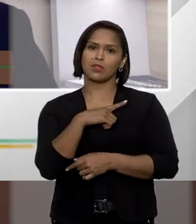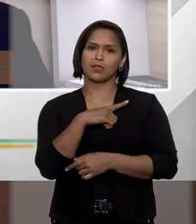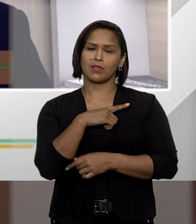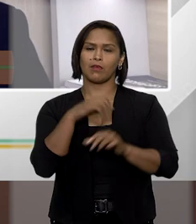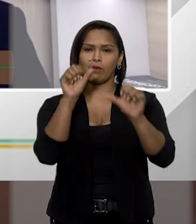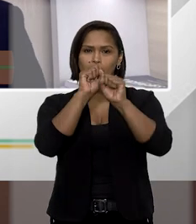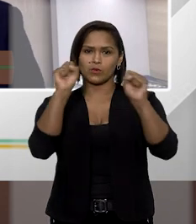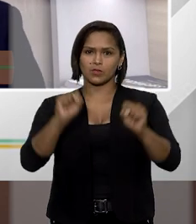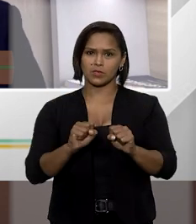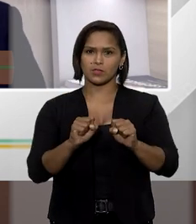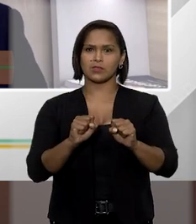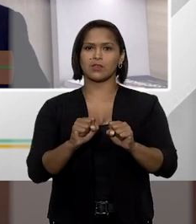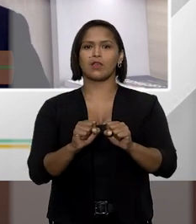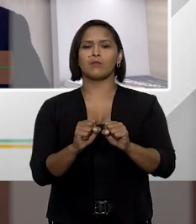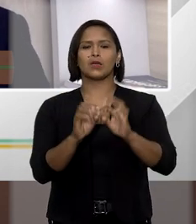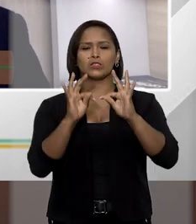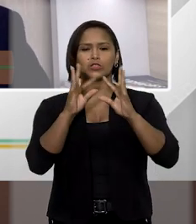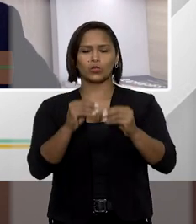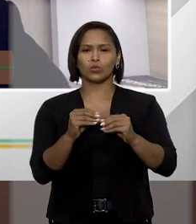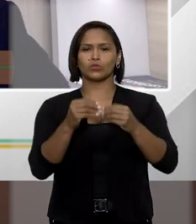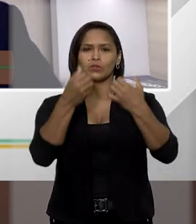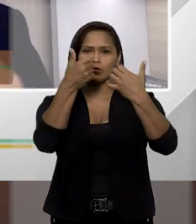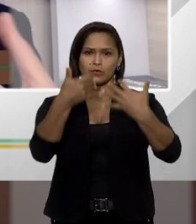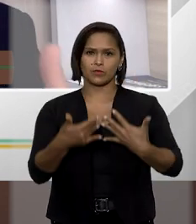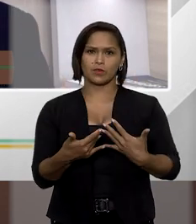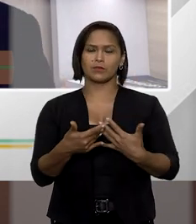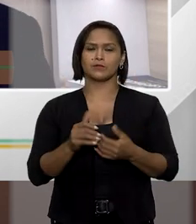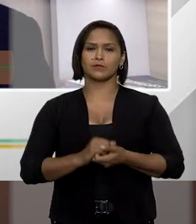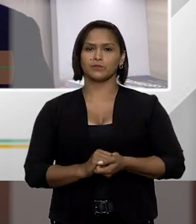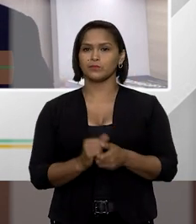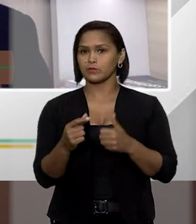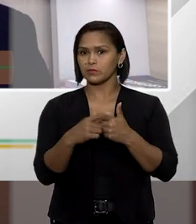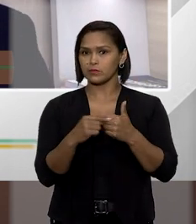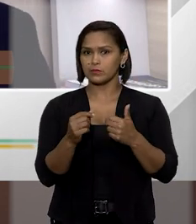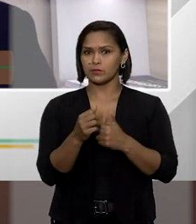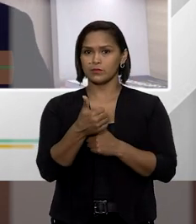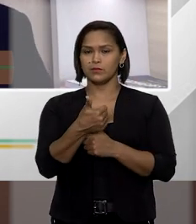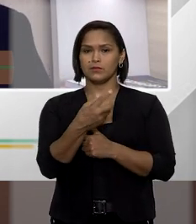de sistema de integridade. O artigo